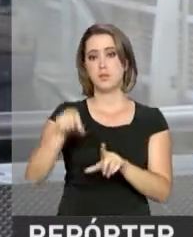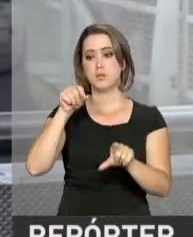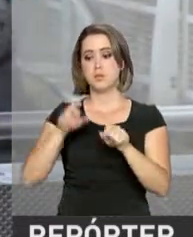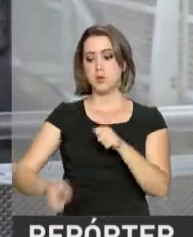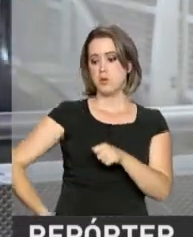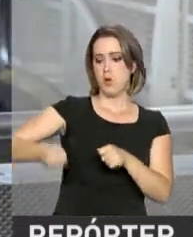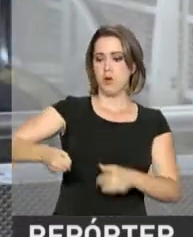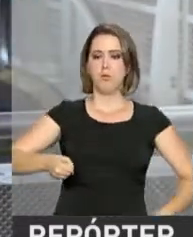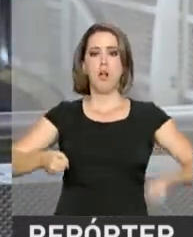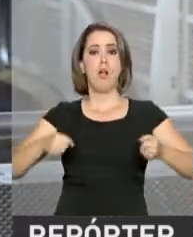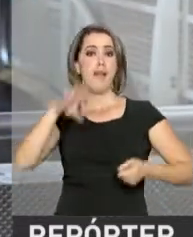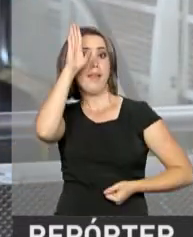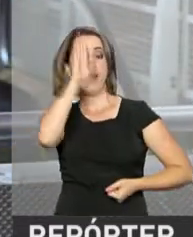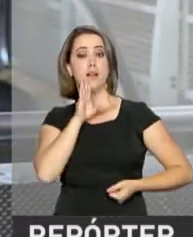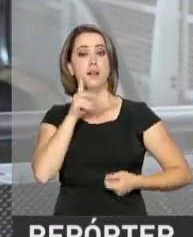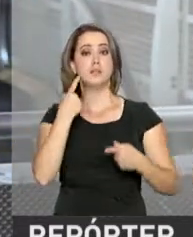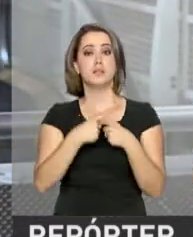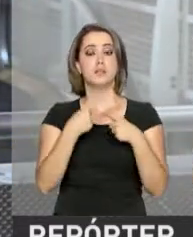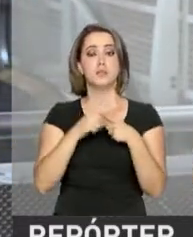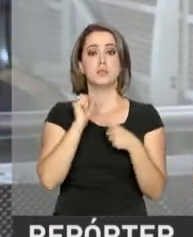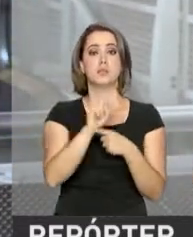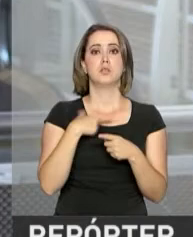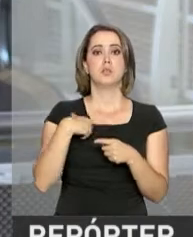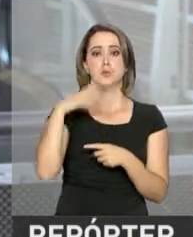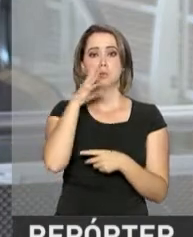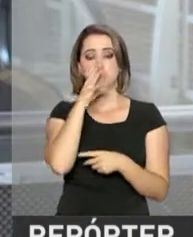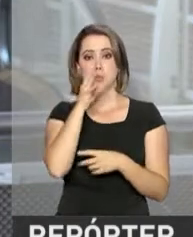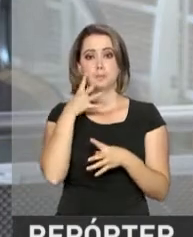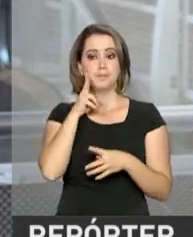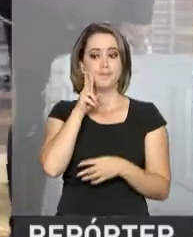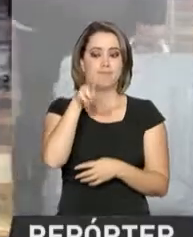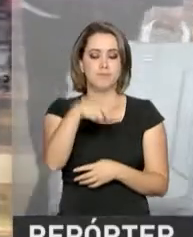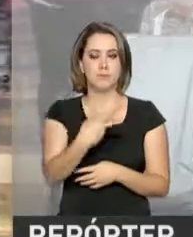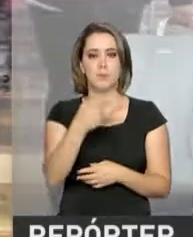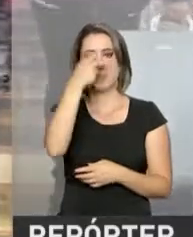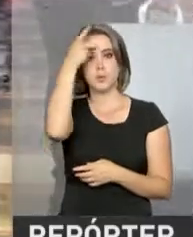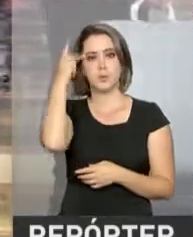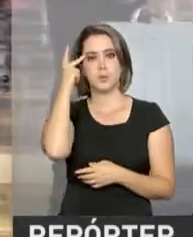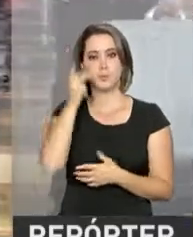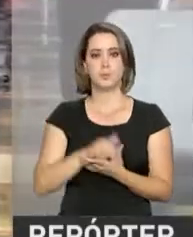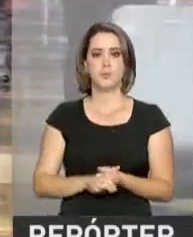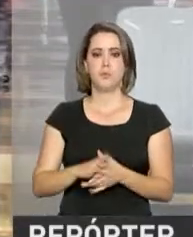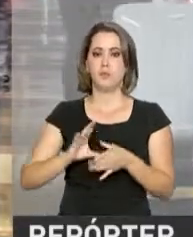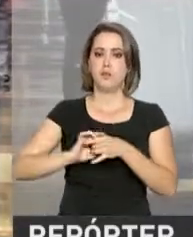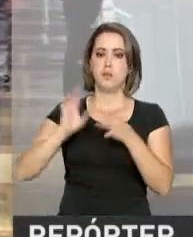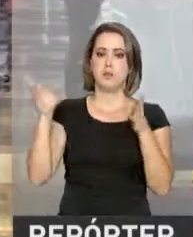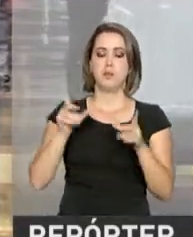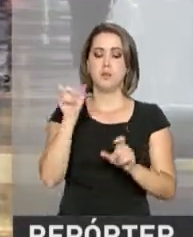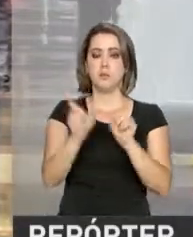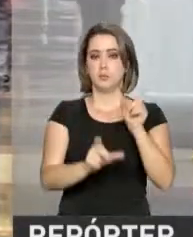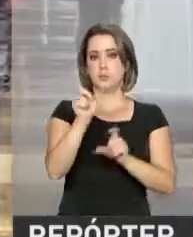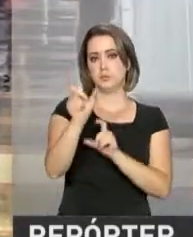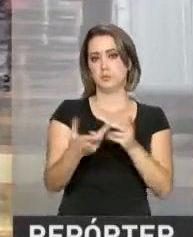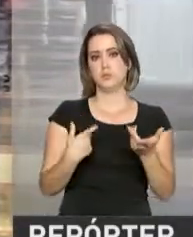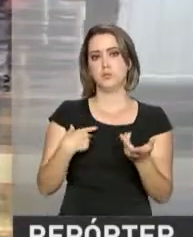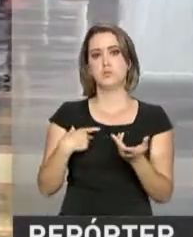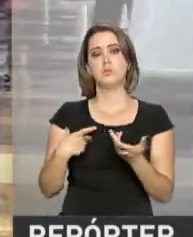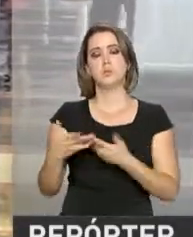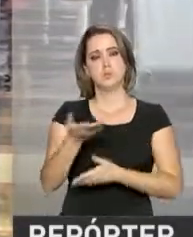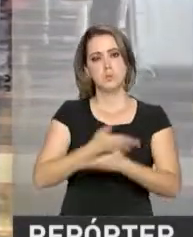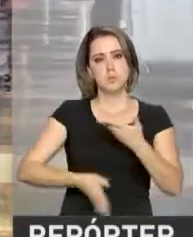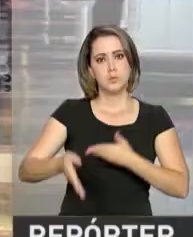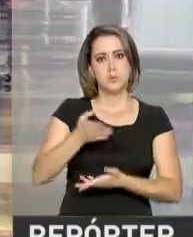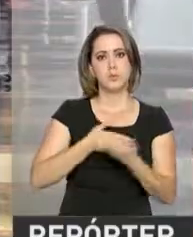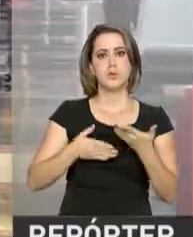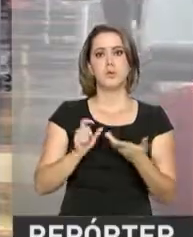de graça justamente para atrair mais clientes. E liberar o mercado para deixar as empresas competirem por